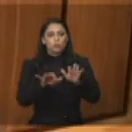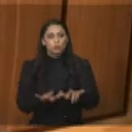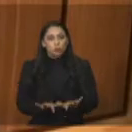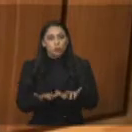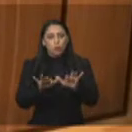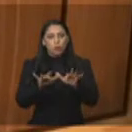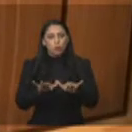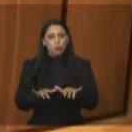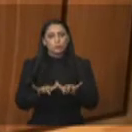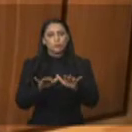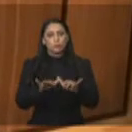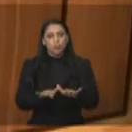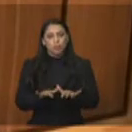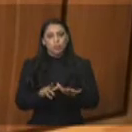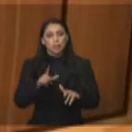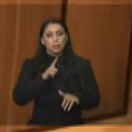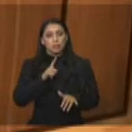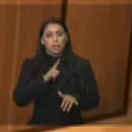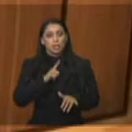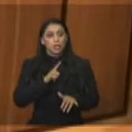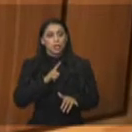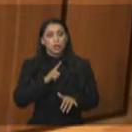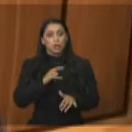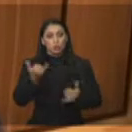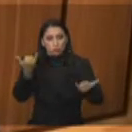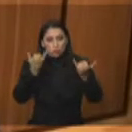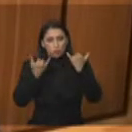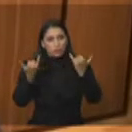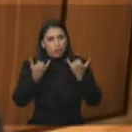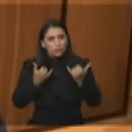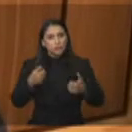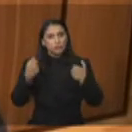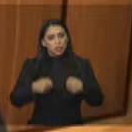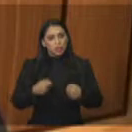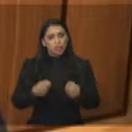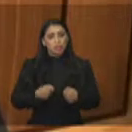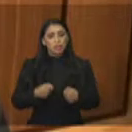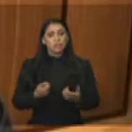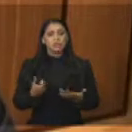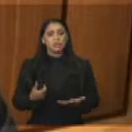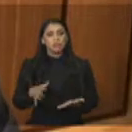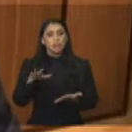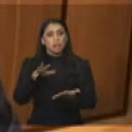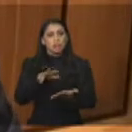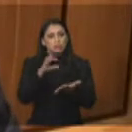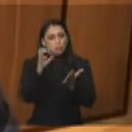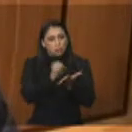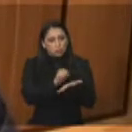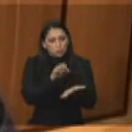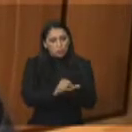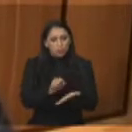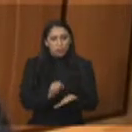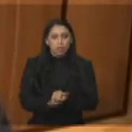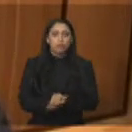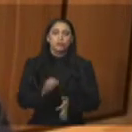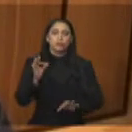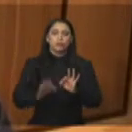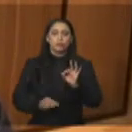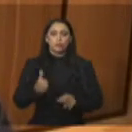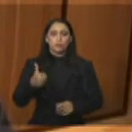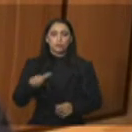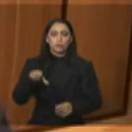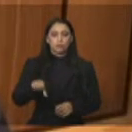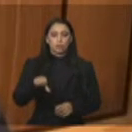processamento automatizado de dados, também a autodeterminação informativa, no julgado de 1983